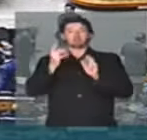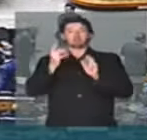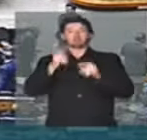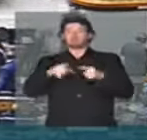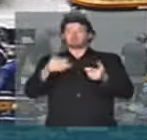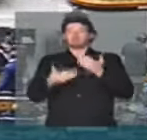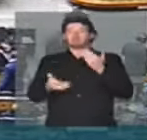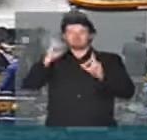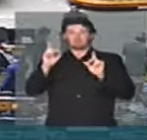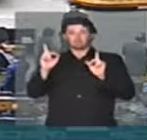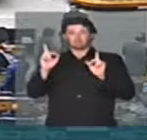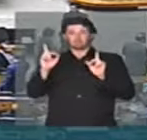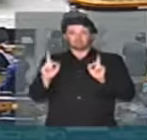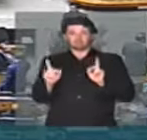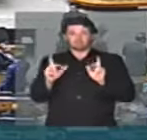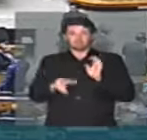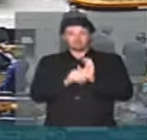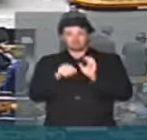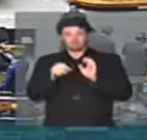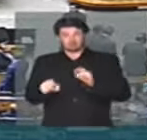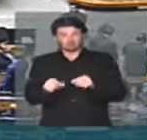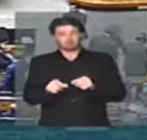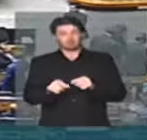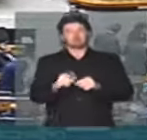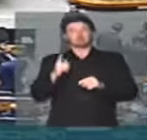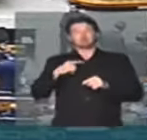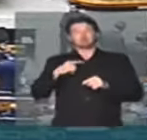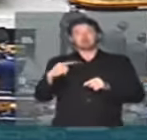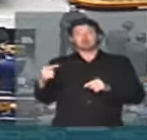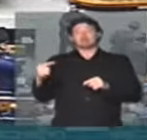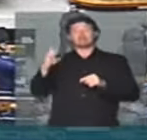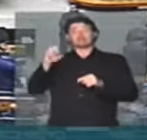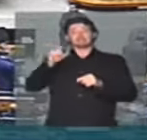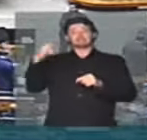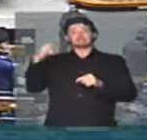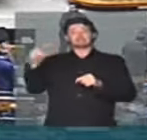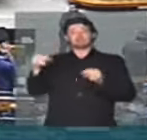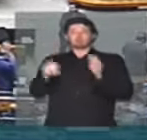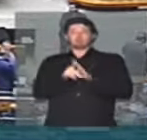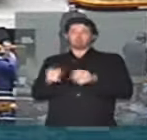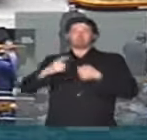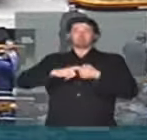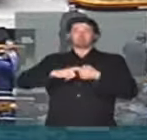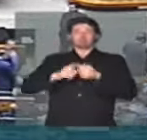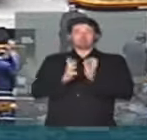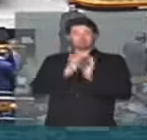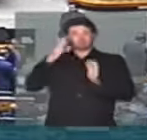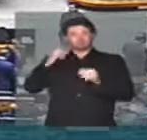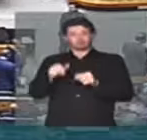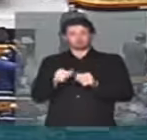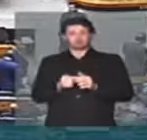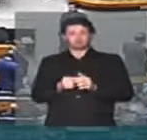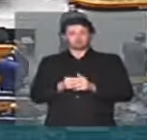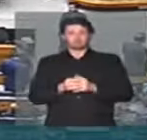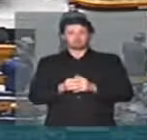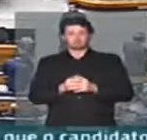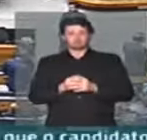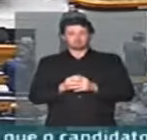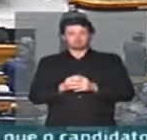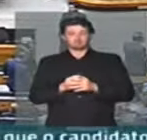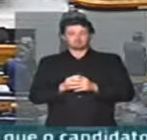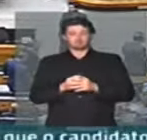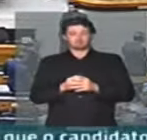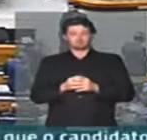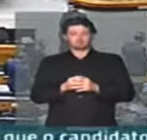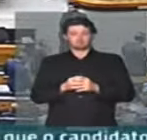sem perder o mandato. Ou seja, essa emenda que está em discussão, ela cria uma exceção para a fidelidade partidária. Essa emenda aglutinativa,